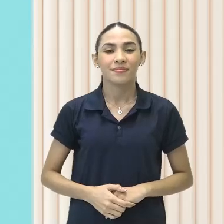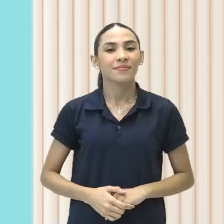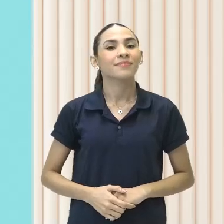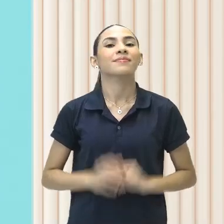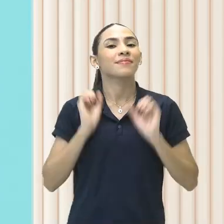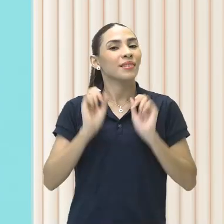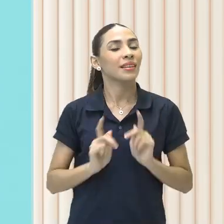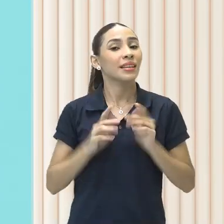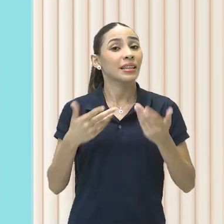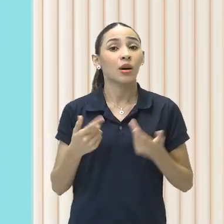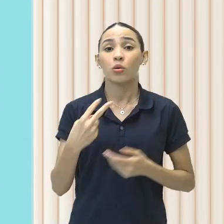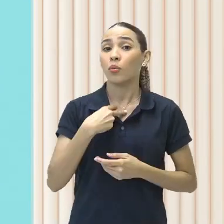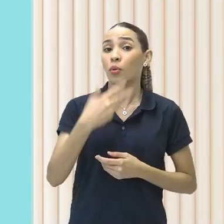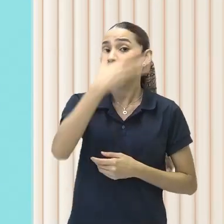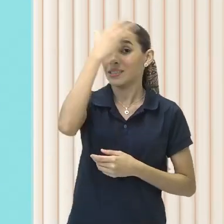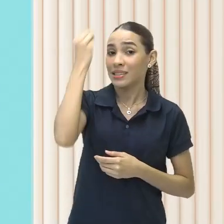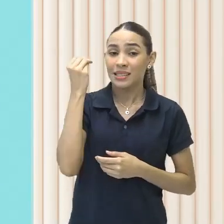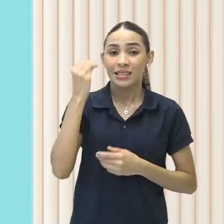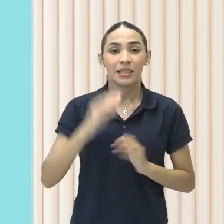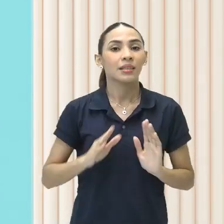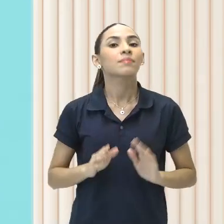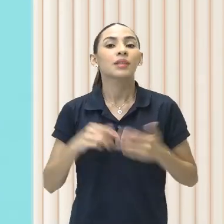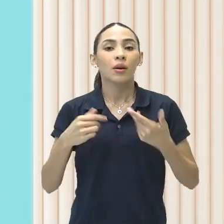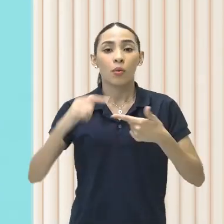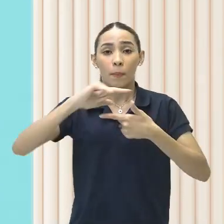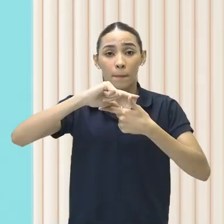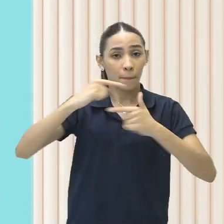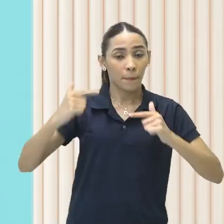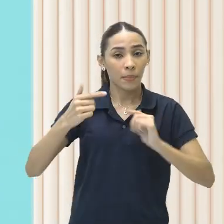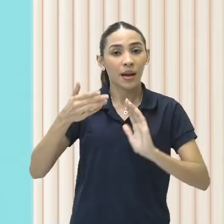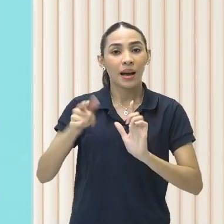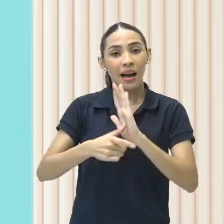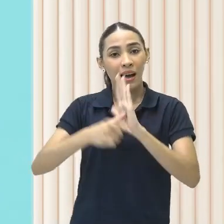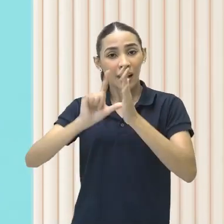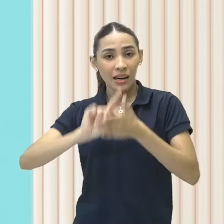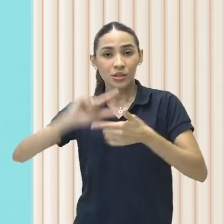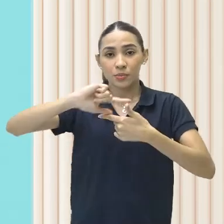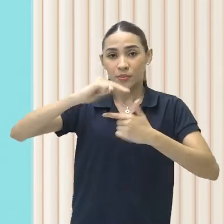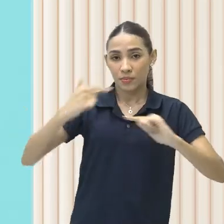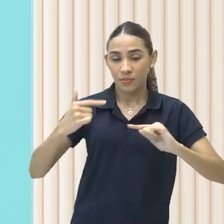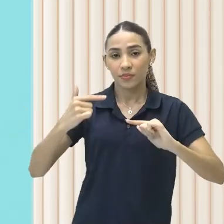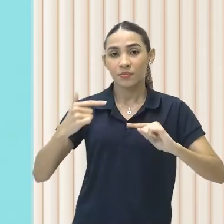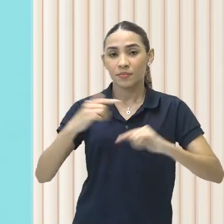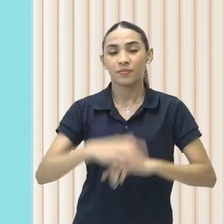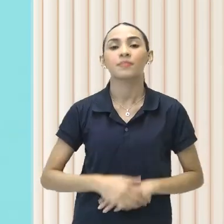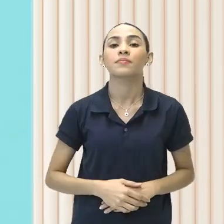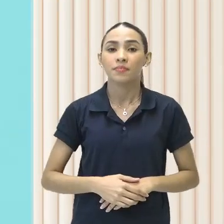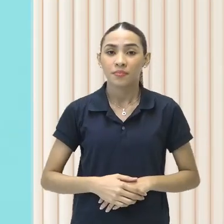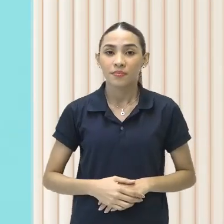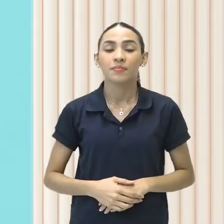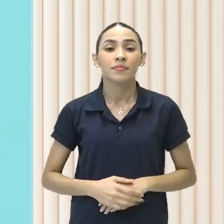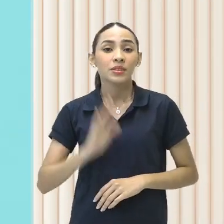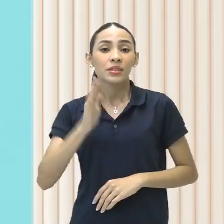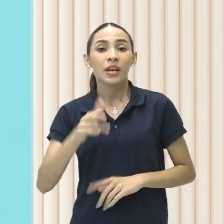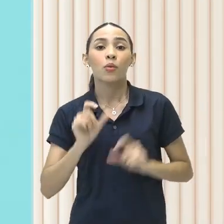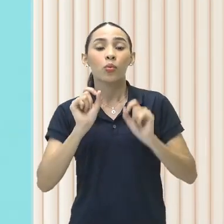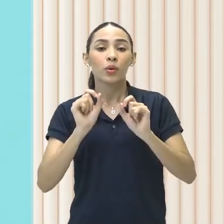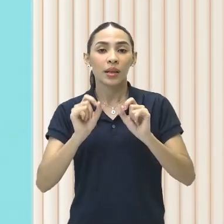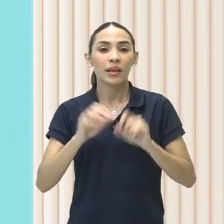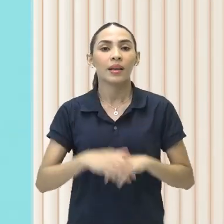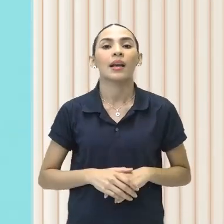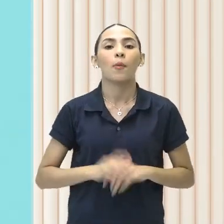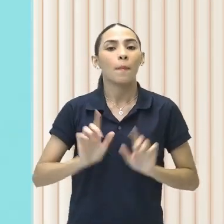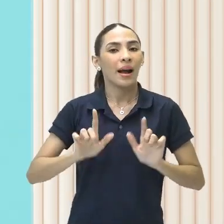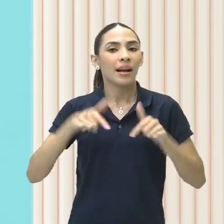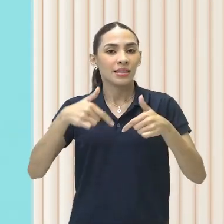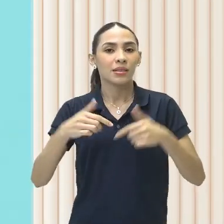Muito bem, então não esqueça que a gente está falando aqui do pré-modernismo e modernismo. O modernismo em si já é um movimento,